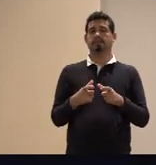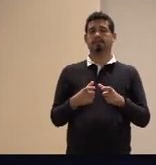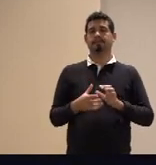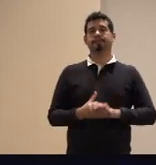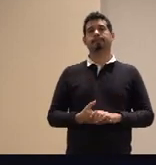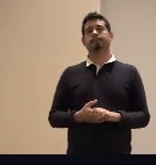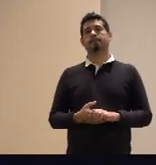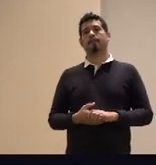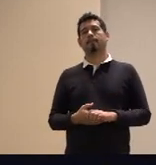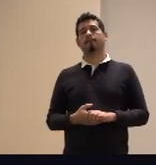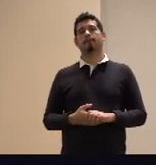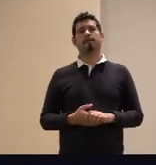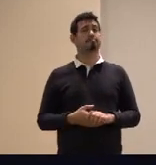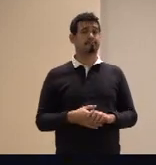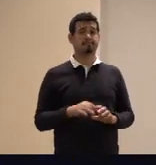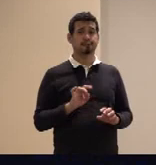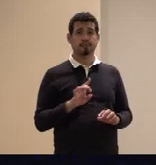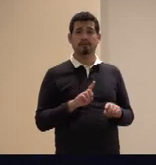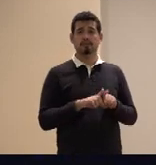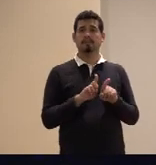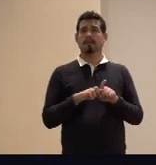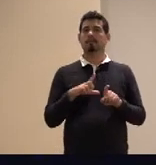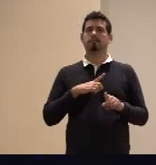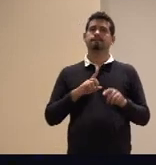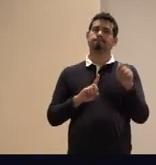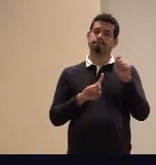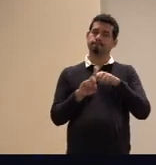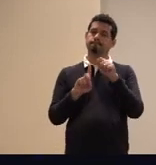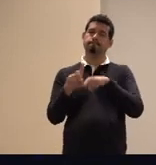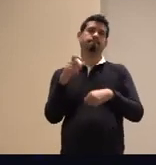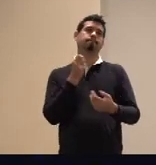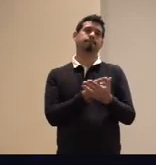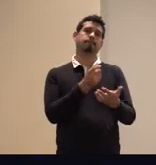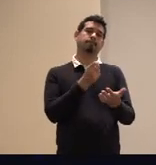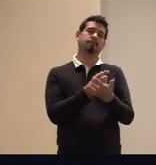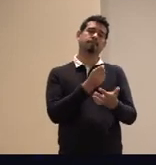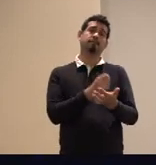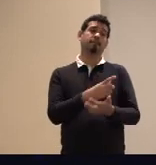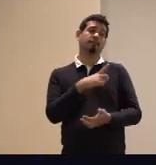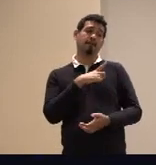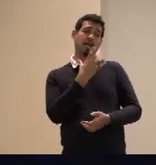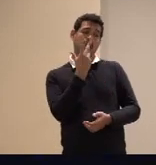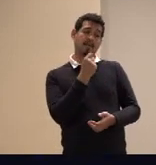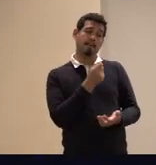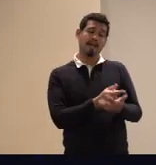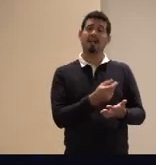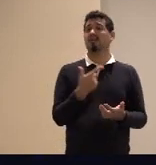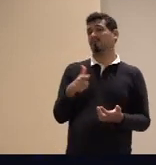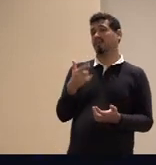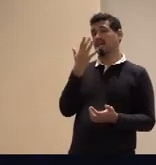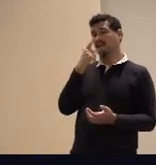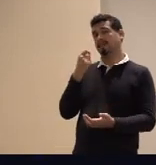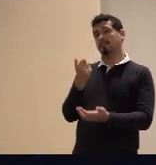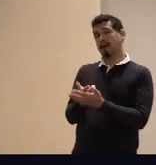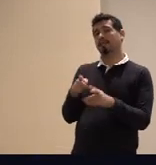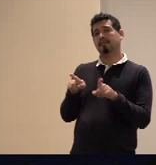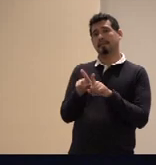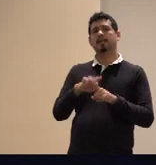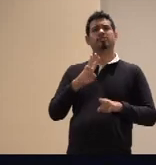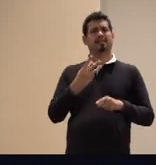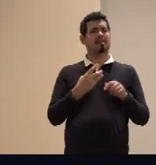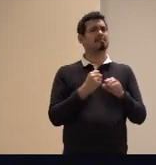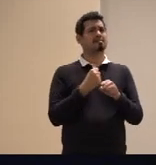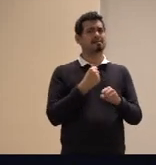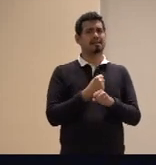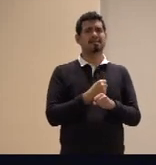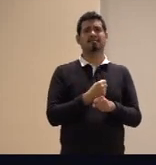E é isso, daí todo mês eles fazem o pagamento, mesmo tendo criança ou não, né? Tem faz 3 anos que o município